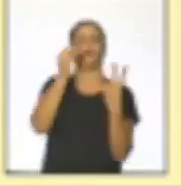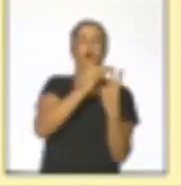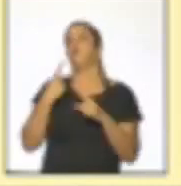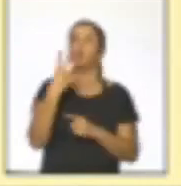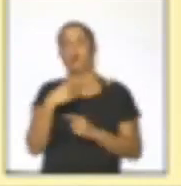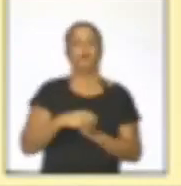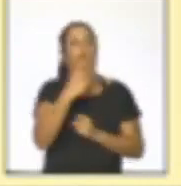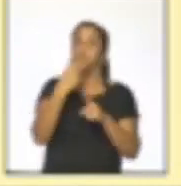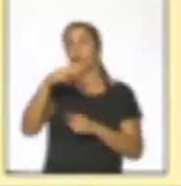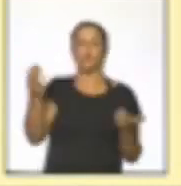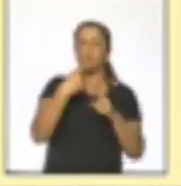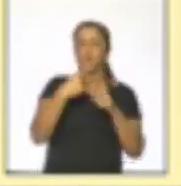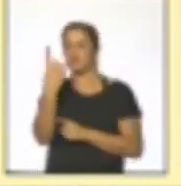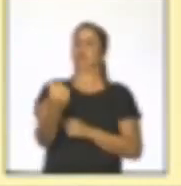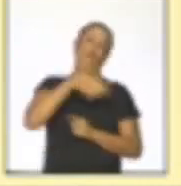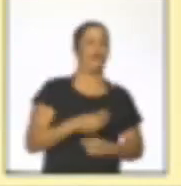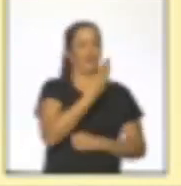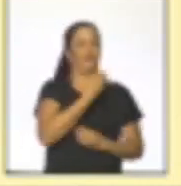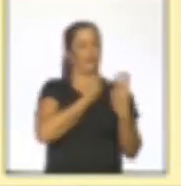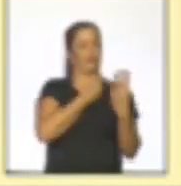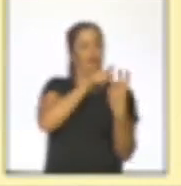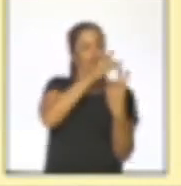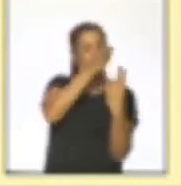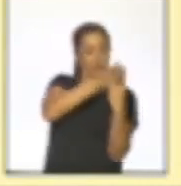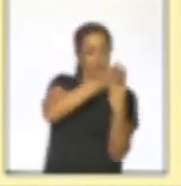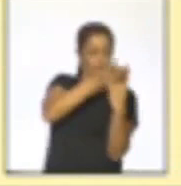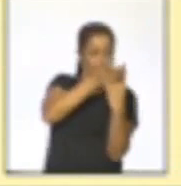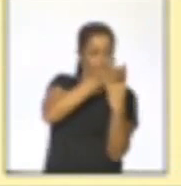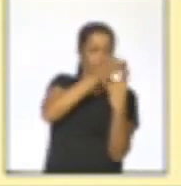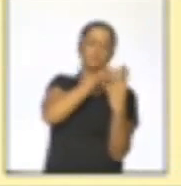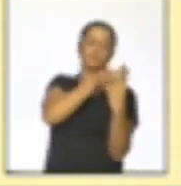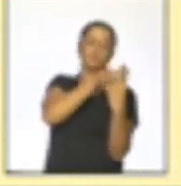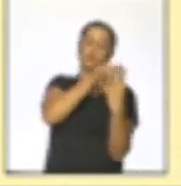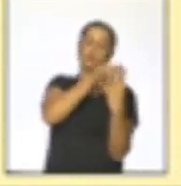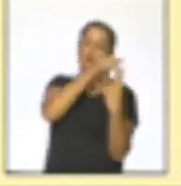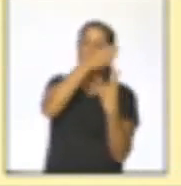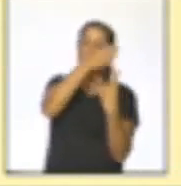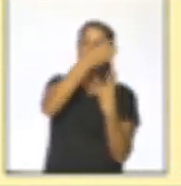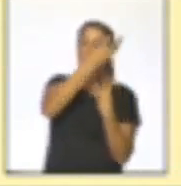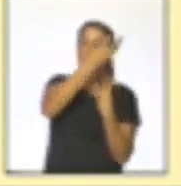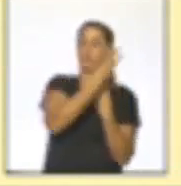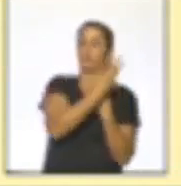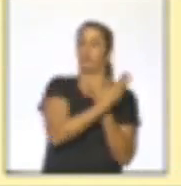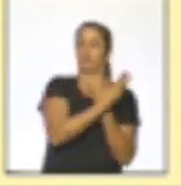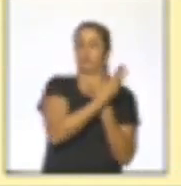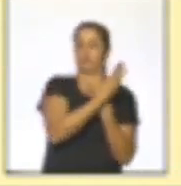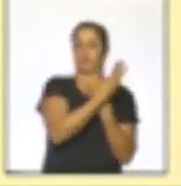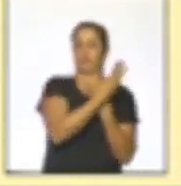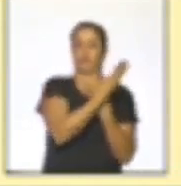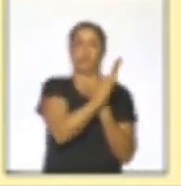9. 4 vezes 4, 16. Então, é o 3.